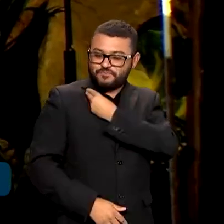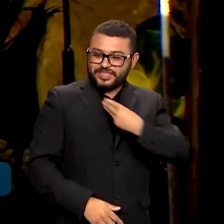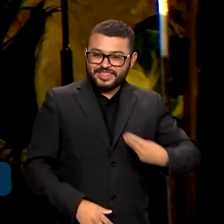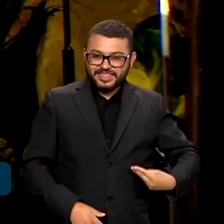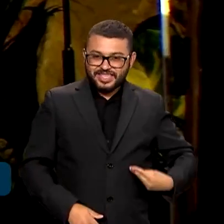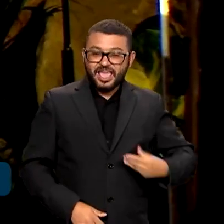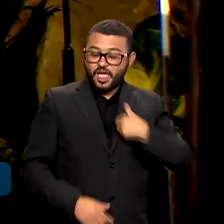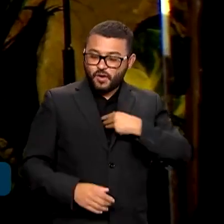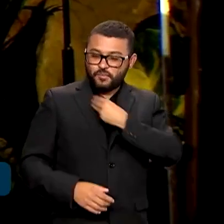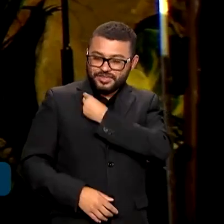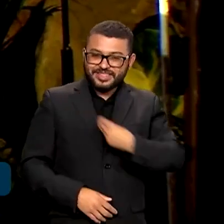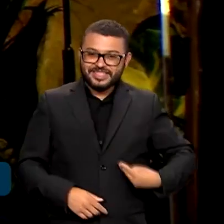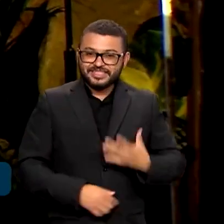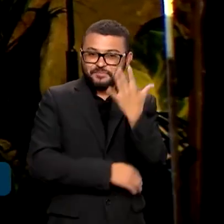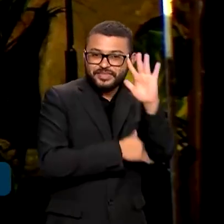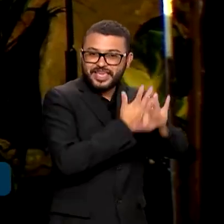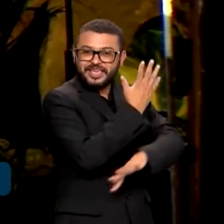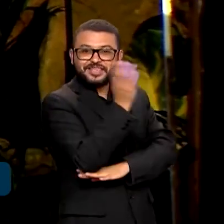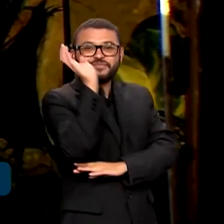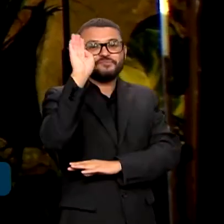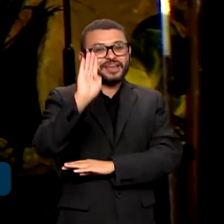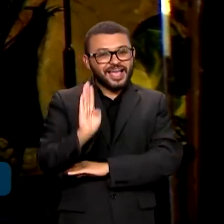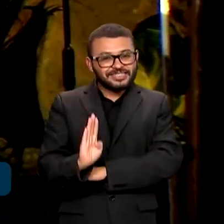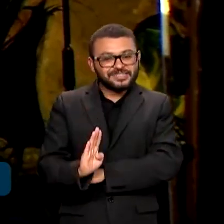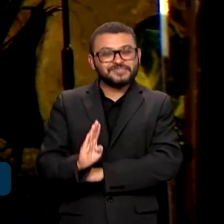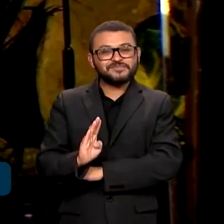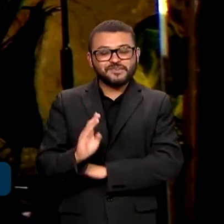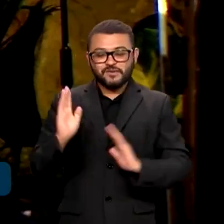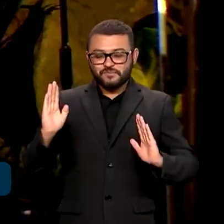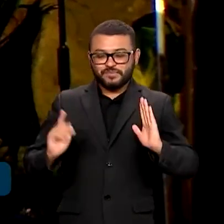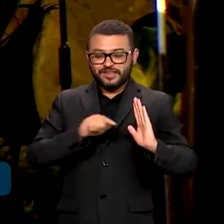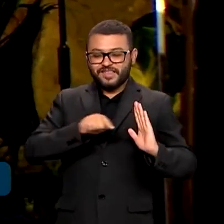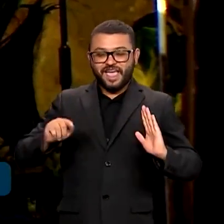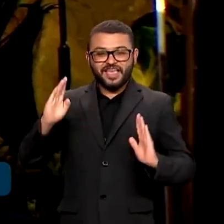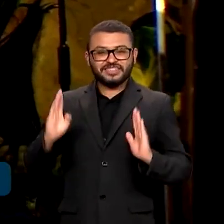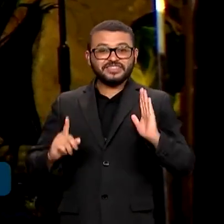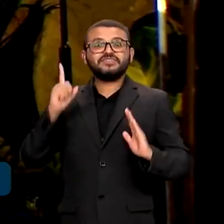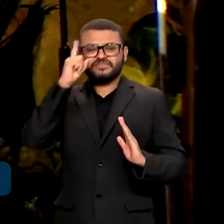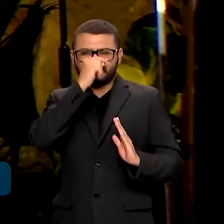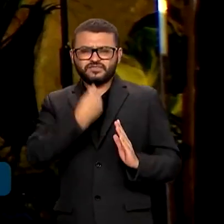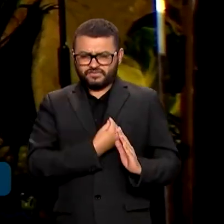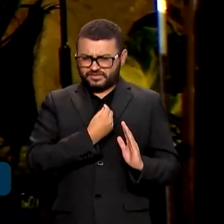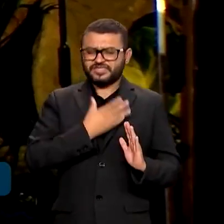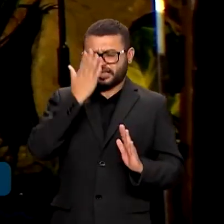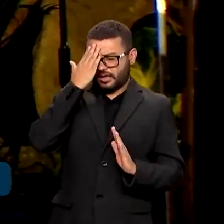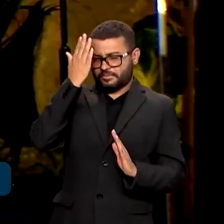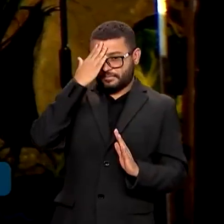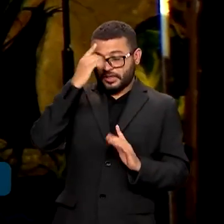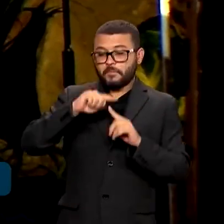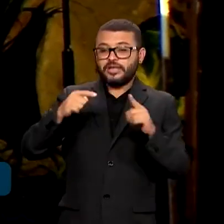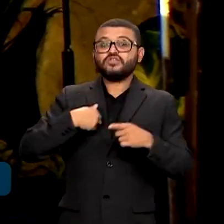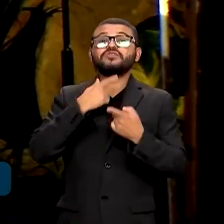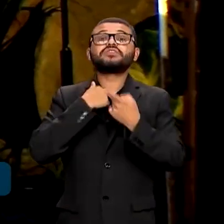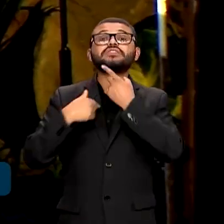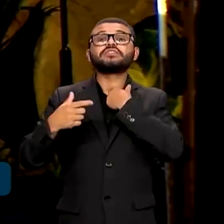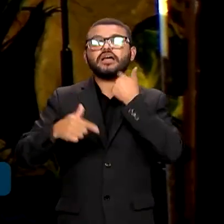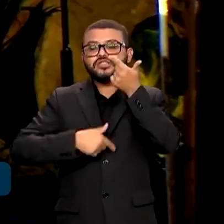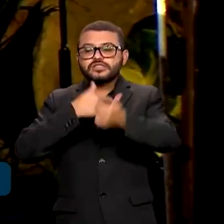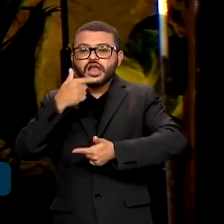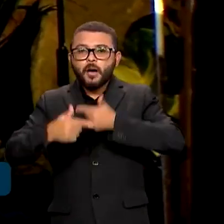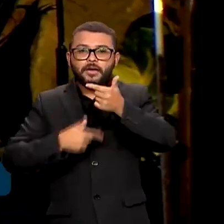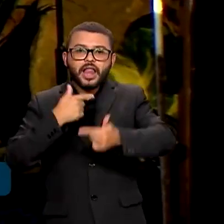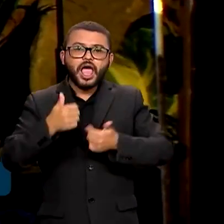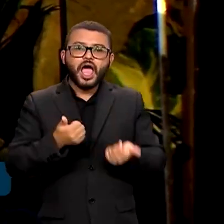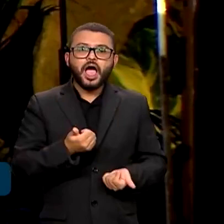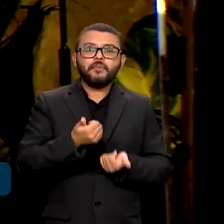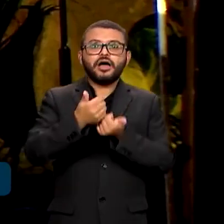Meio Ambiente do Brasil em um dos momentos mais difíceis. Mas eu quero trabalhar no âmbito